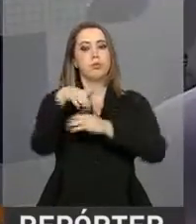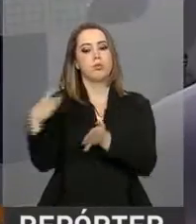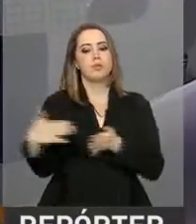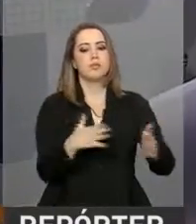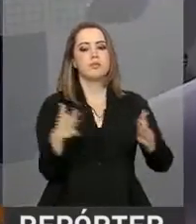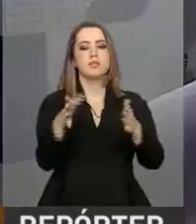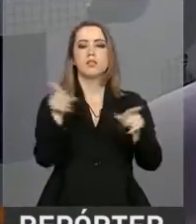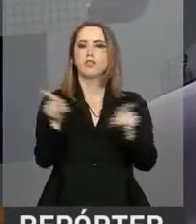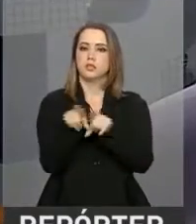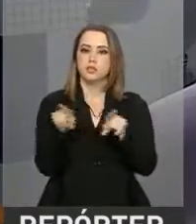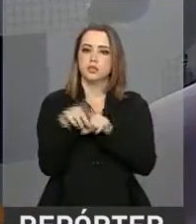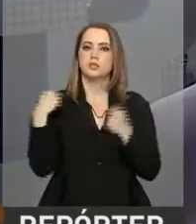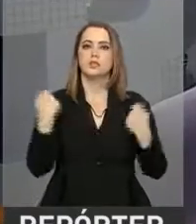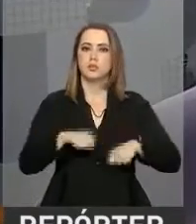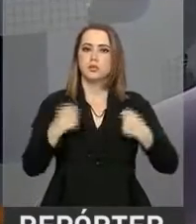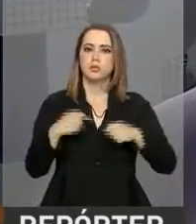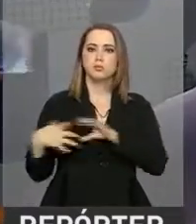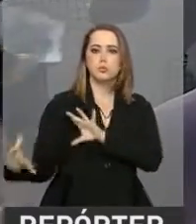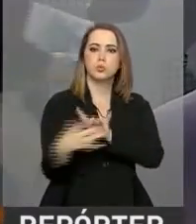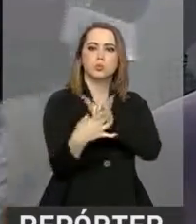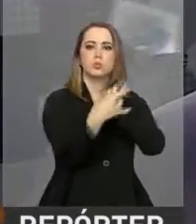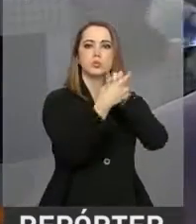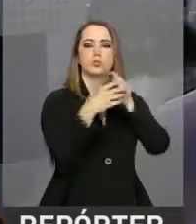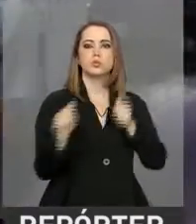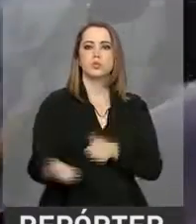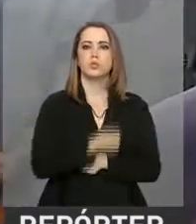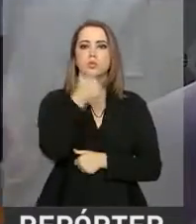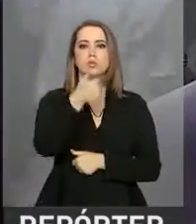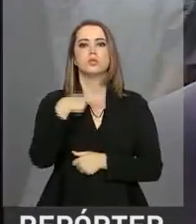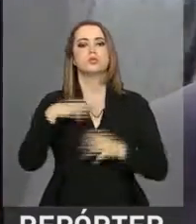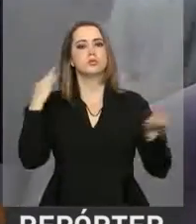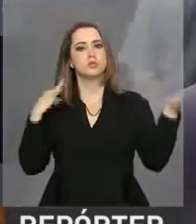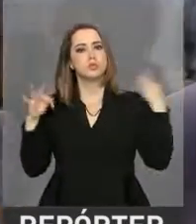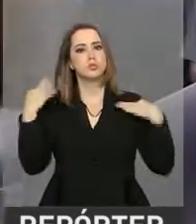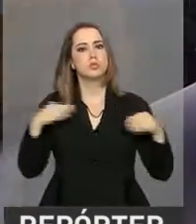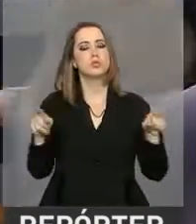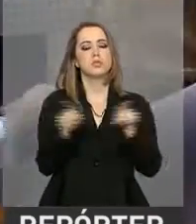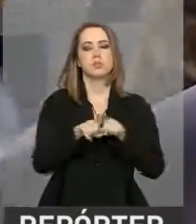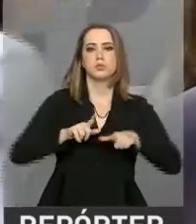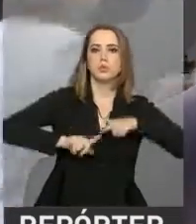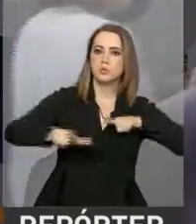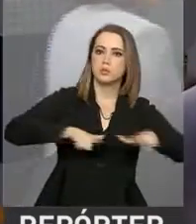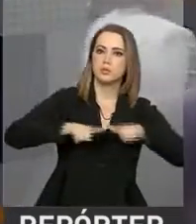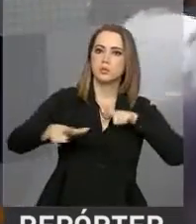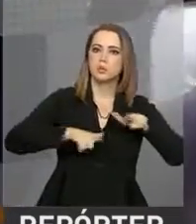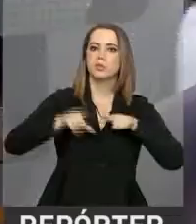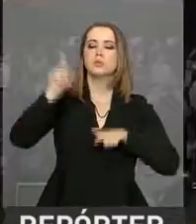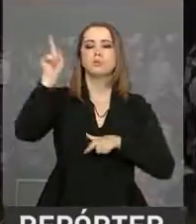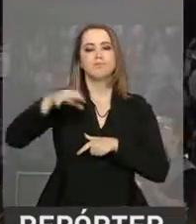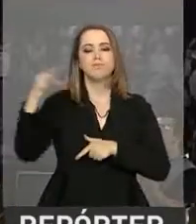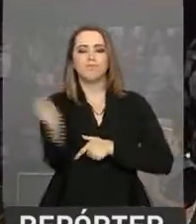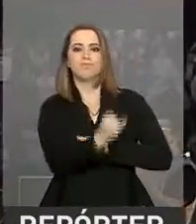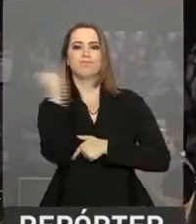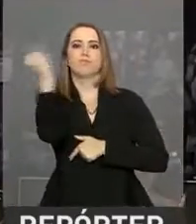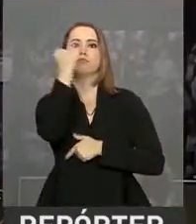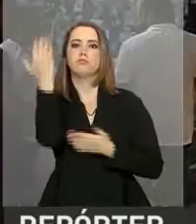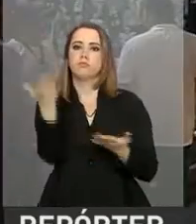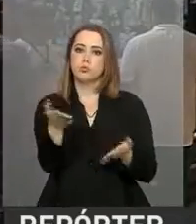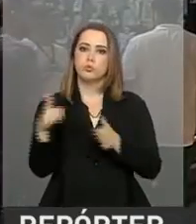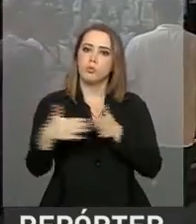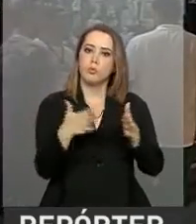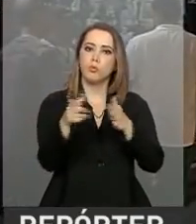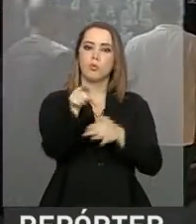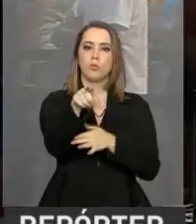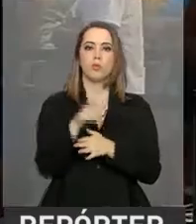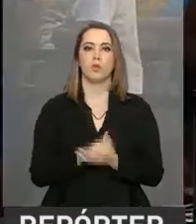possível. Nós conjugarmos para o bem do Brasil, para o bem do emprego, e o turismo pode ser central, central nessa caminhada. E como o mundo tem